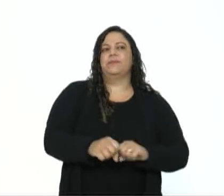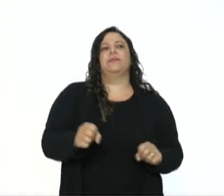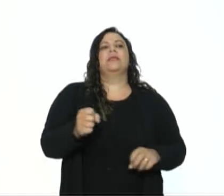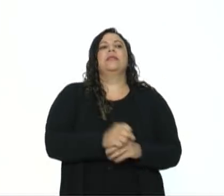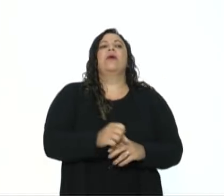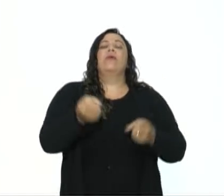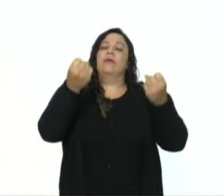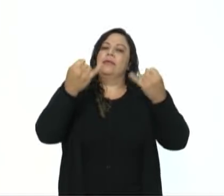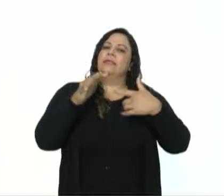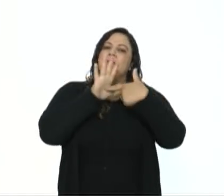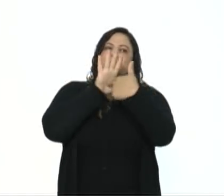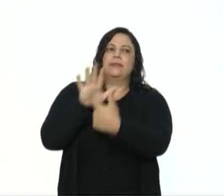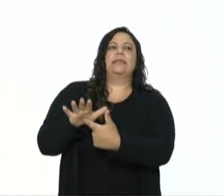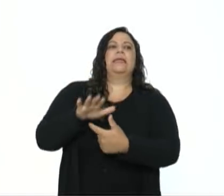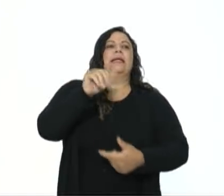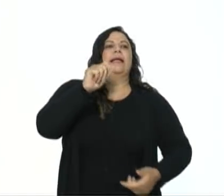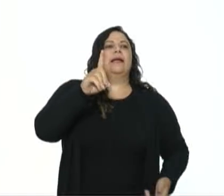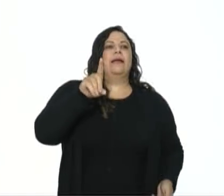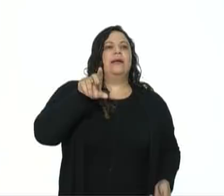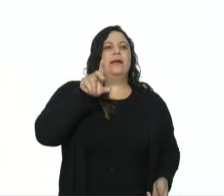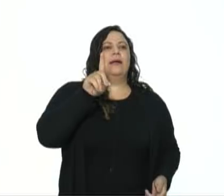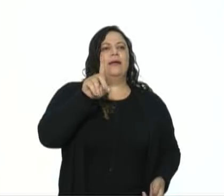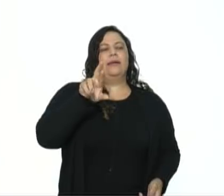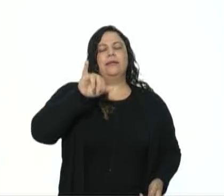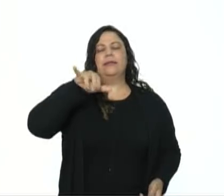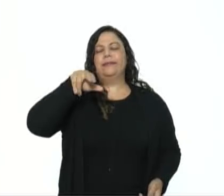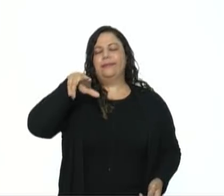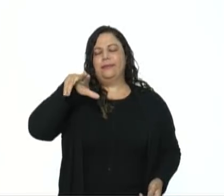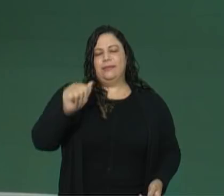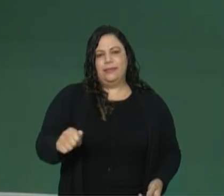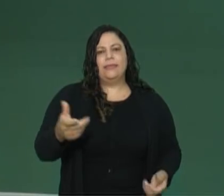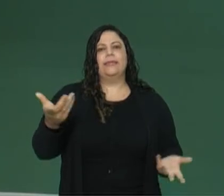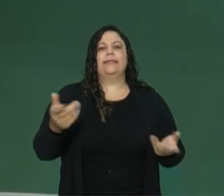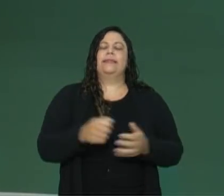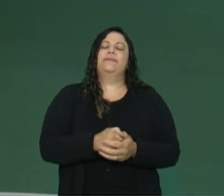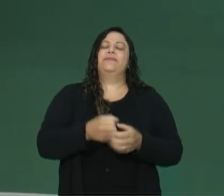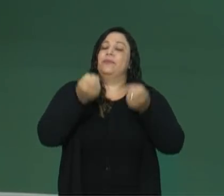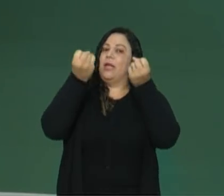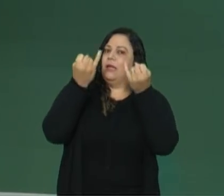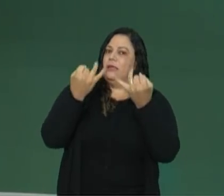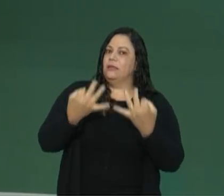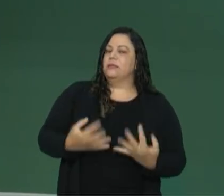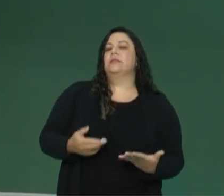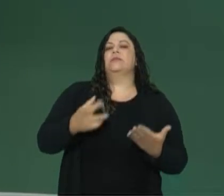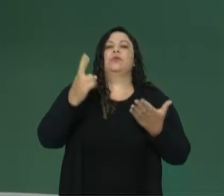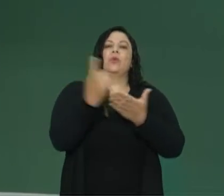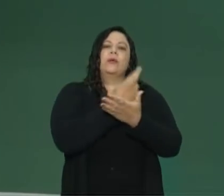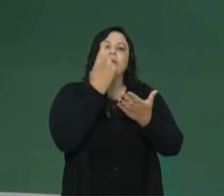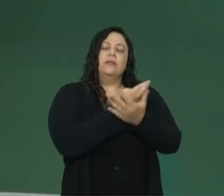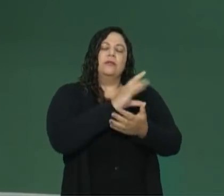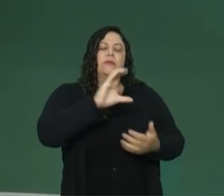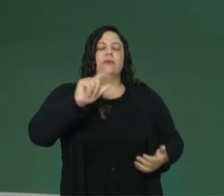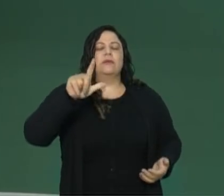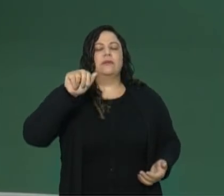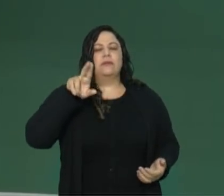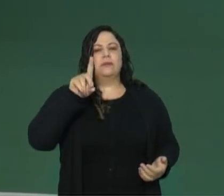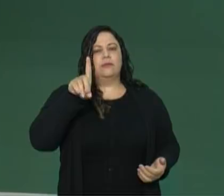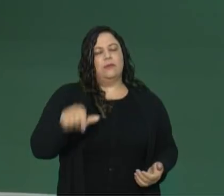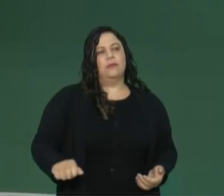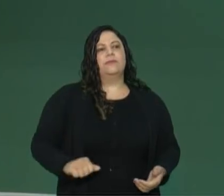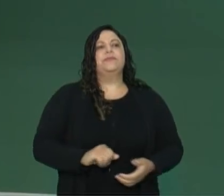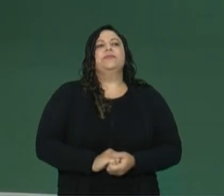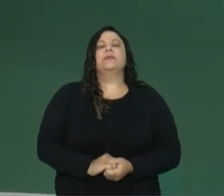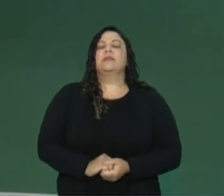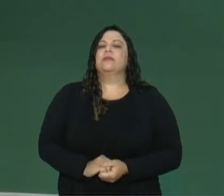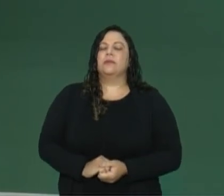currículo na Secretaria da Educação do Estado de São Paulo, a revista Cláudia. Veja que nós já falamos, Adriana Pagan, então, é